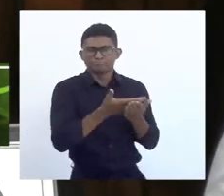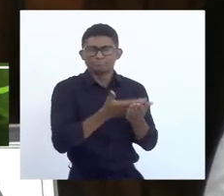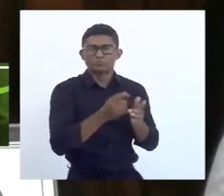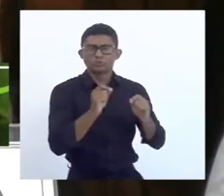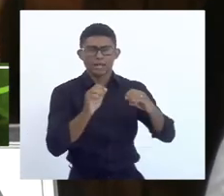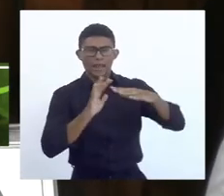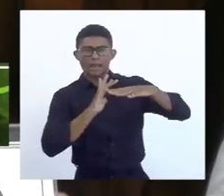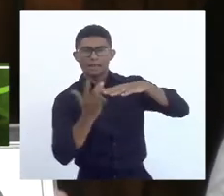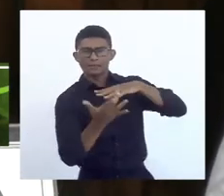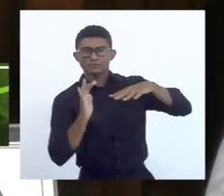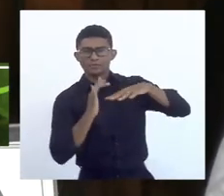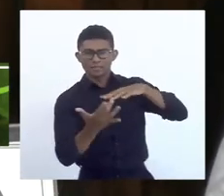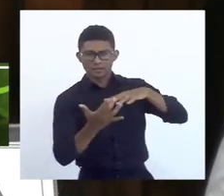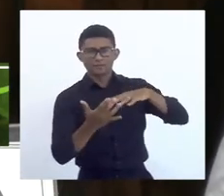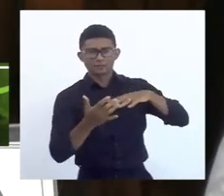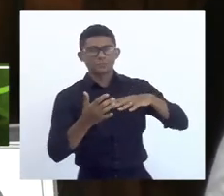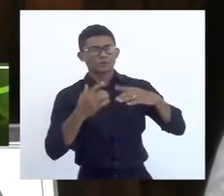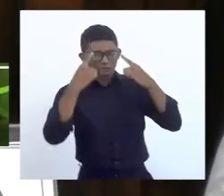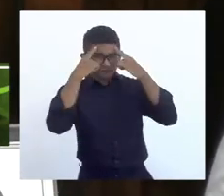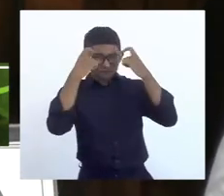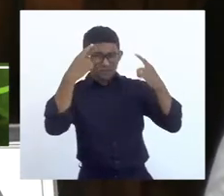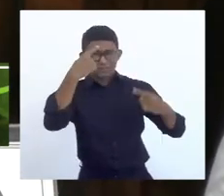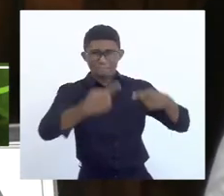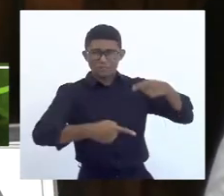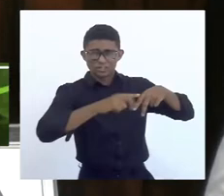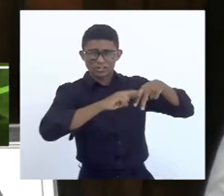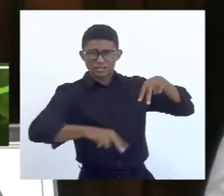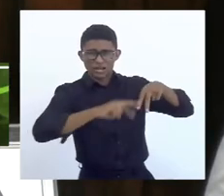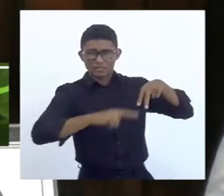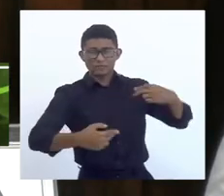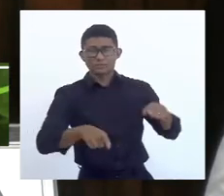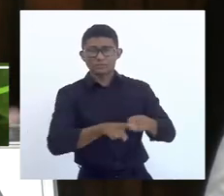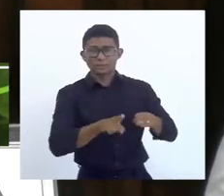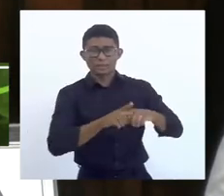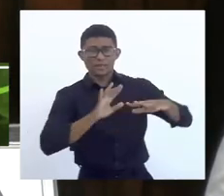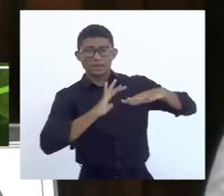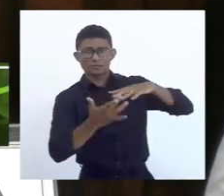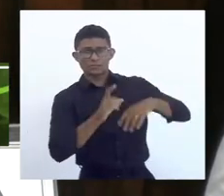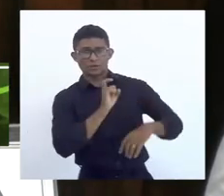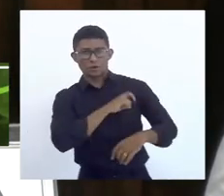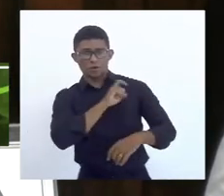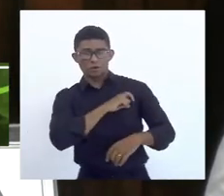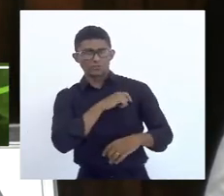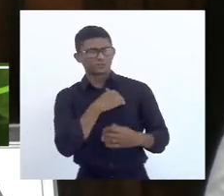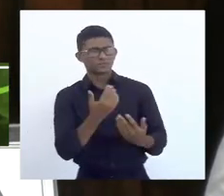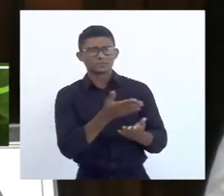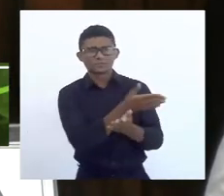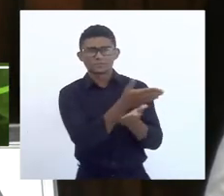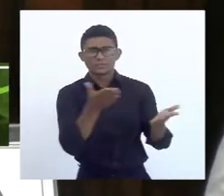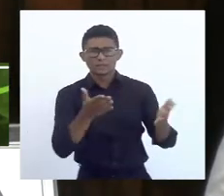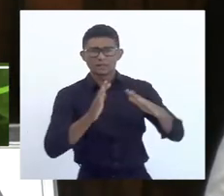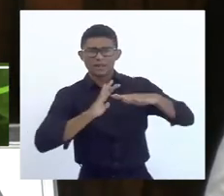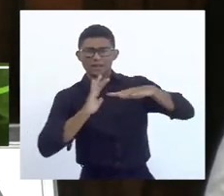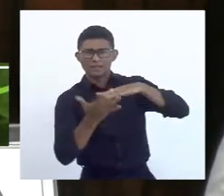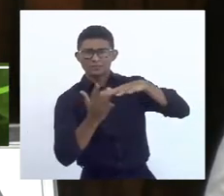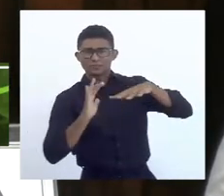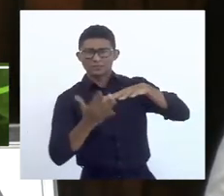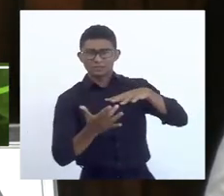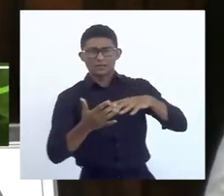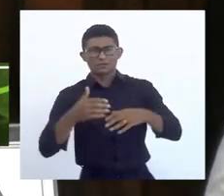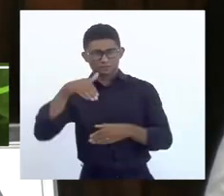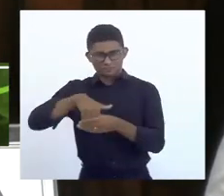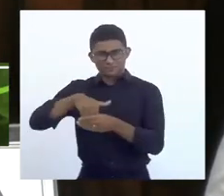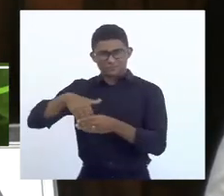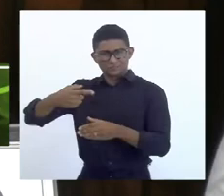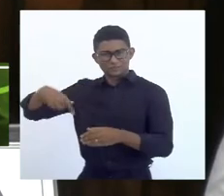sociais e sobre ódio nas redes sociais em geral. E de todas as ofensas e agressões das redes sociais na eleição